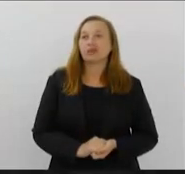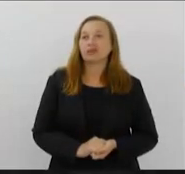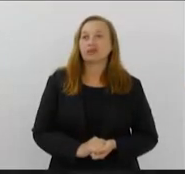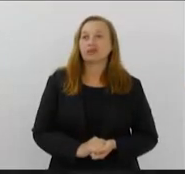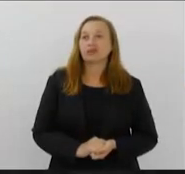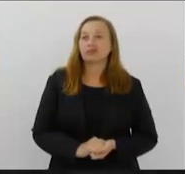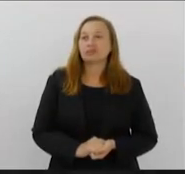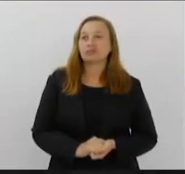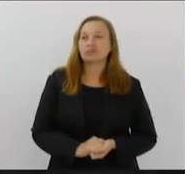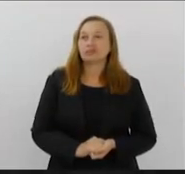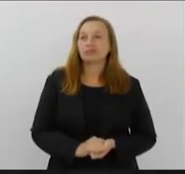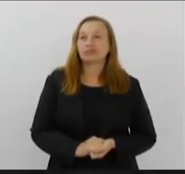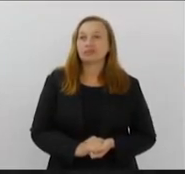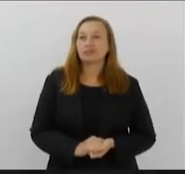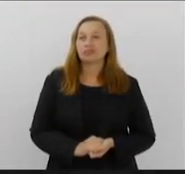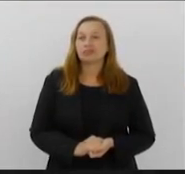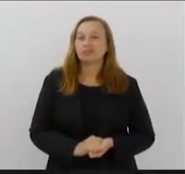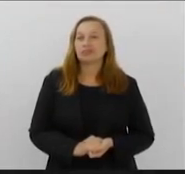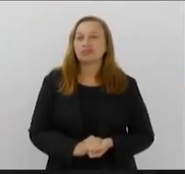expressão